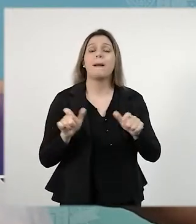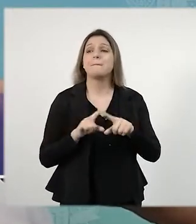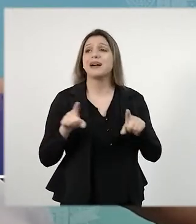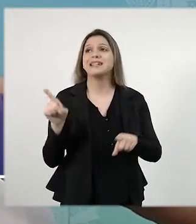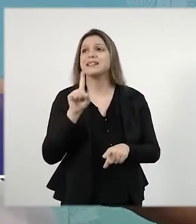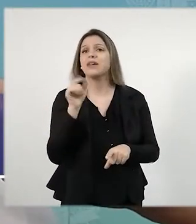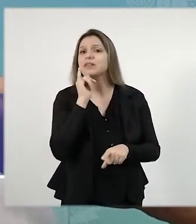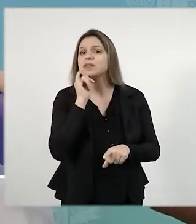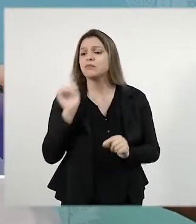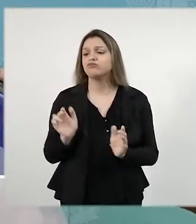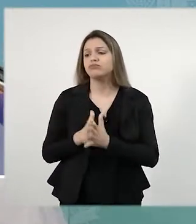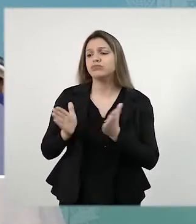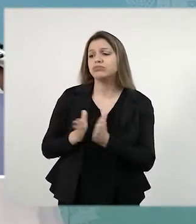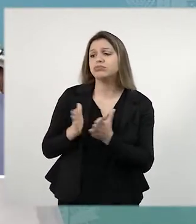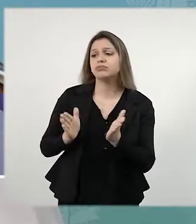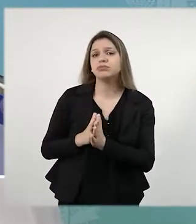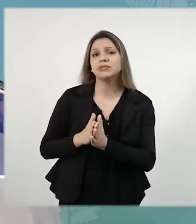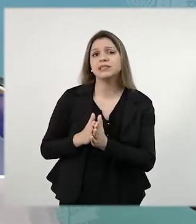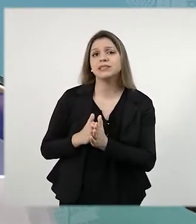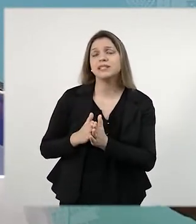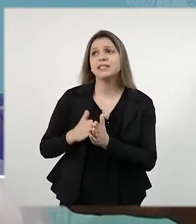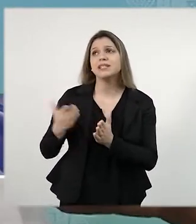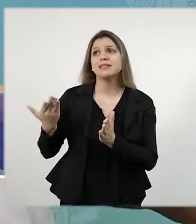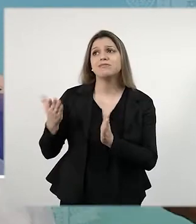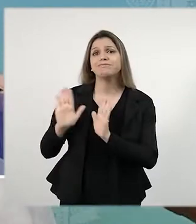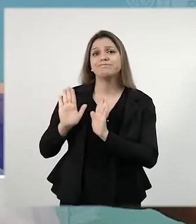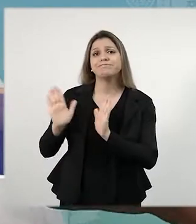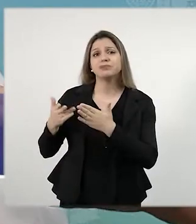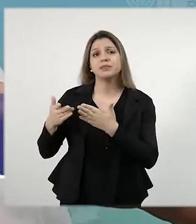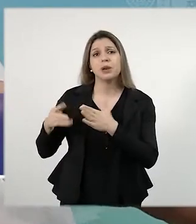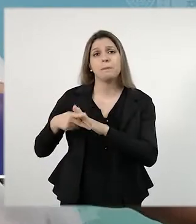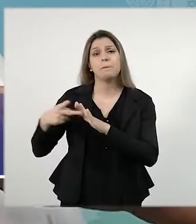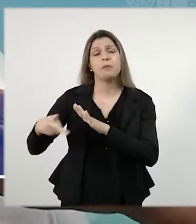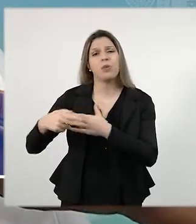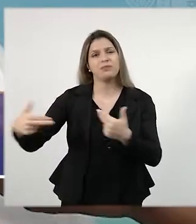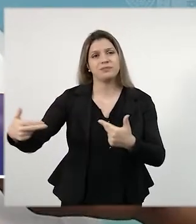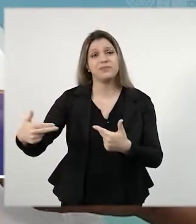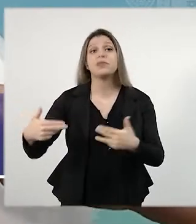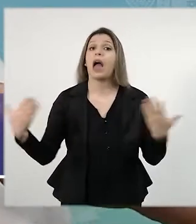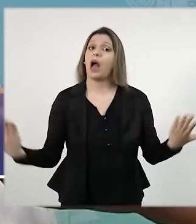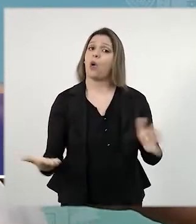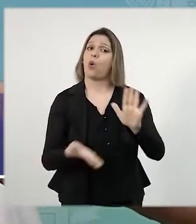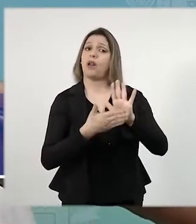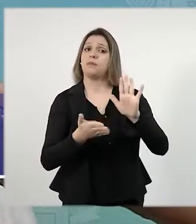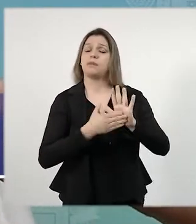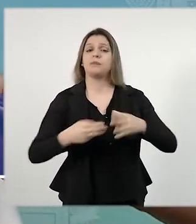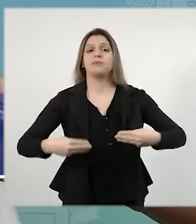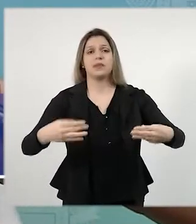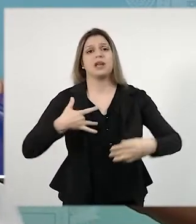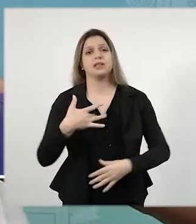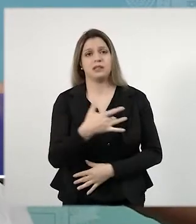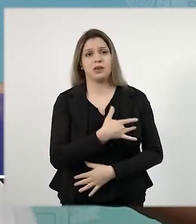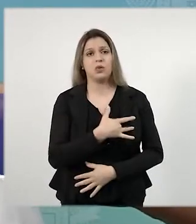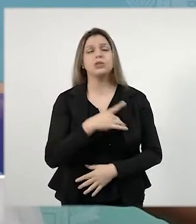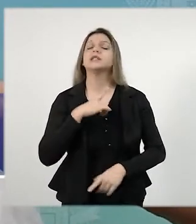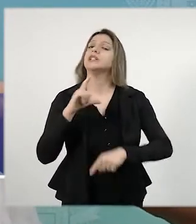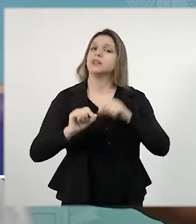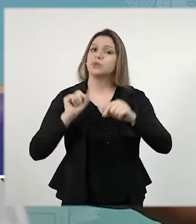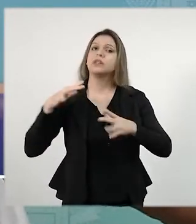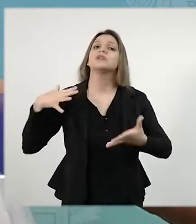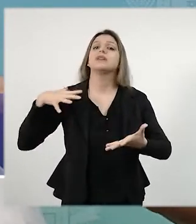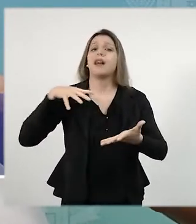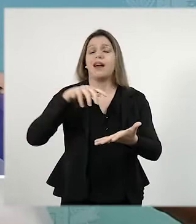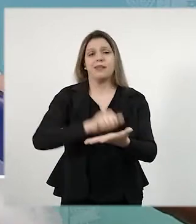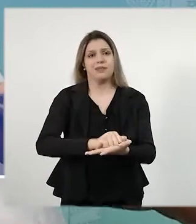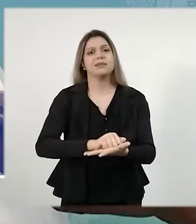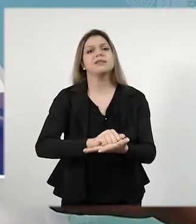considera vulnerabilidades. Nesse novo financiamento, o Ministério da Saúde está propondo que, além de considerar as pessoas que